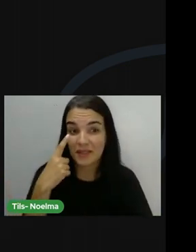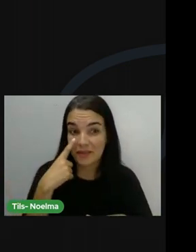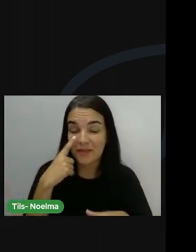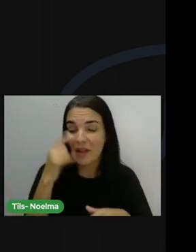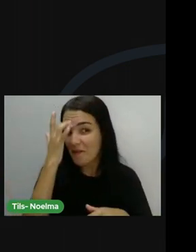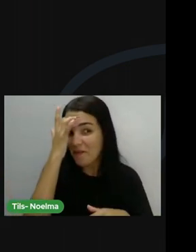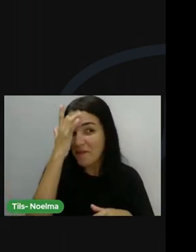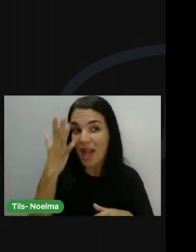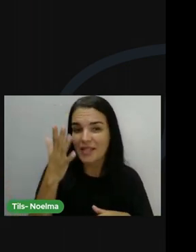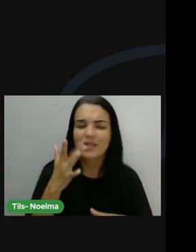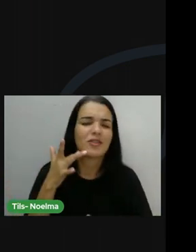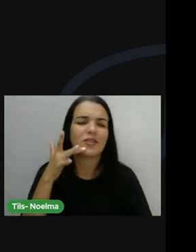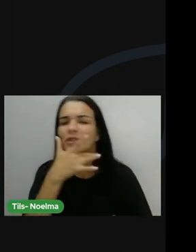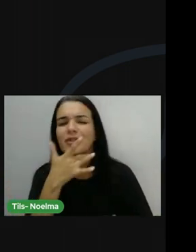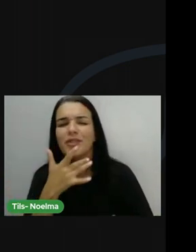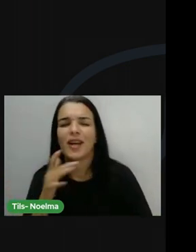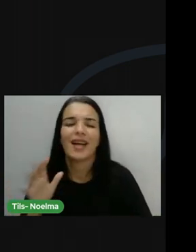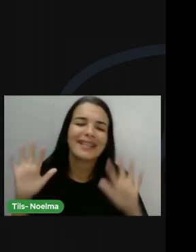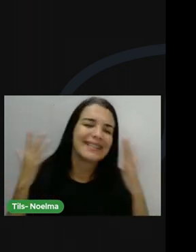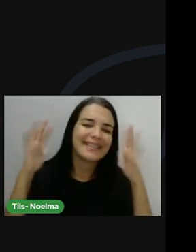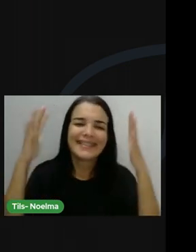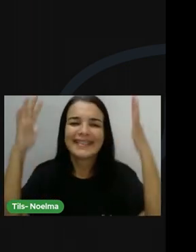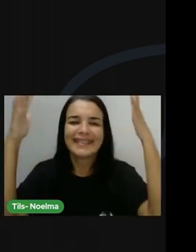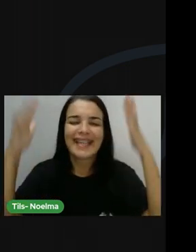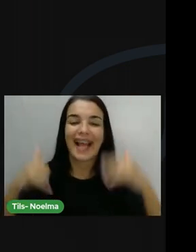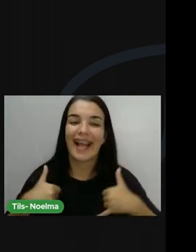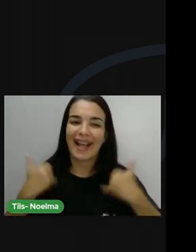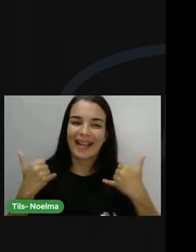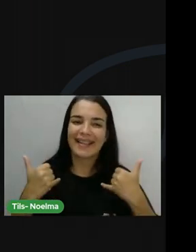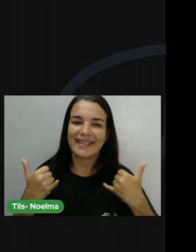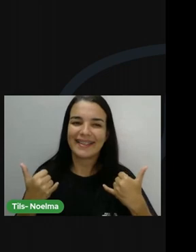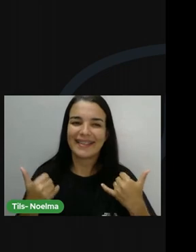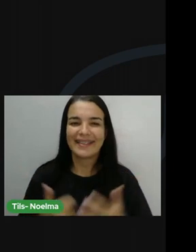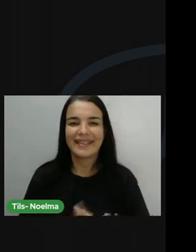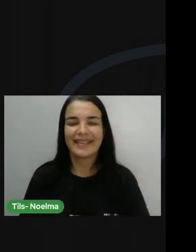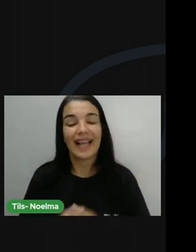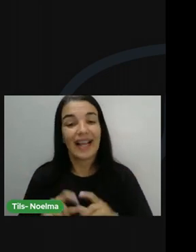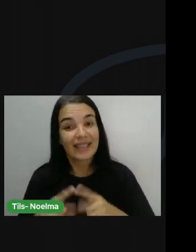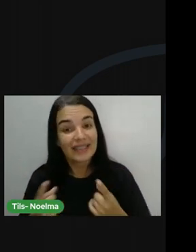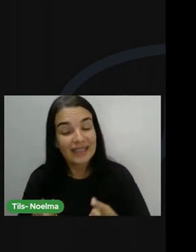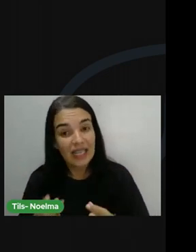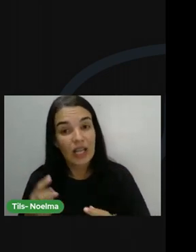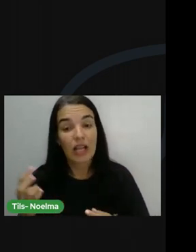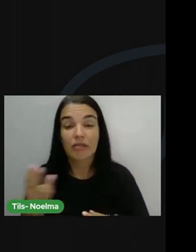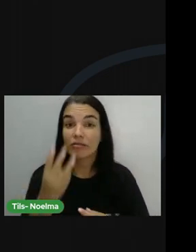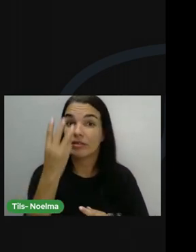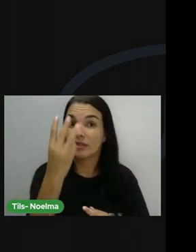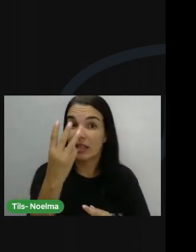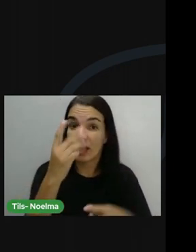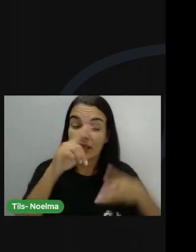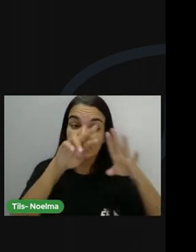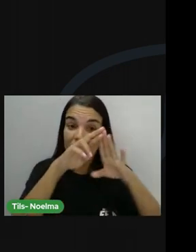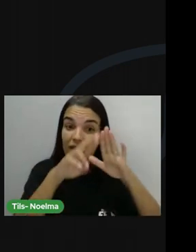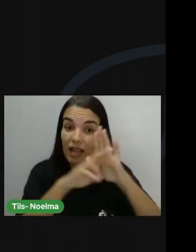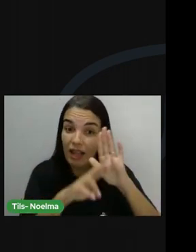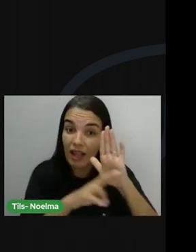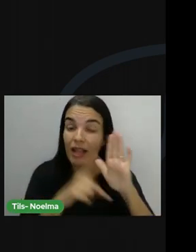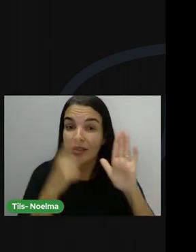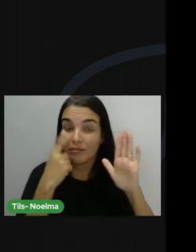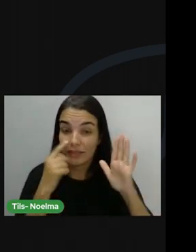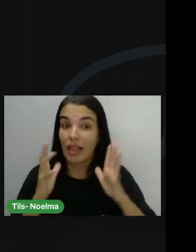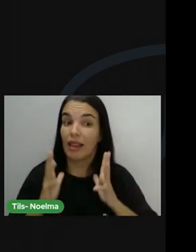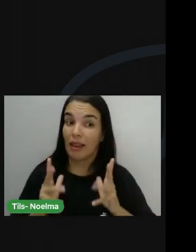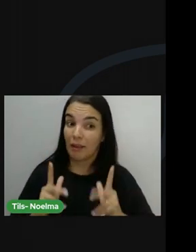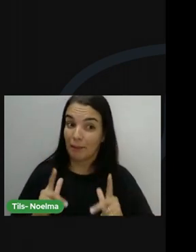fácil, gostoso e divertido mantermos uma boa saúde? Basta obedecer às 3 regrinhas de ouro: